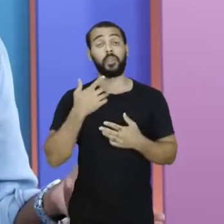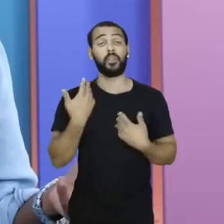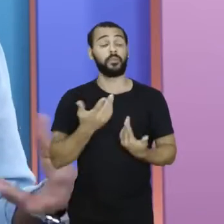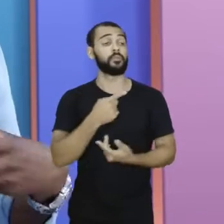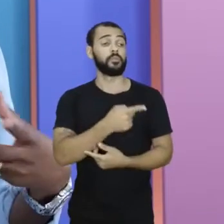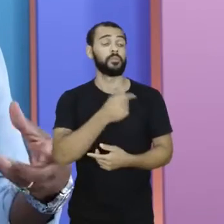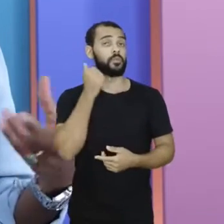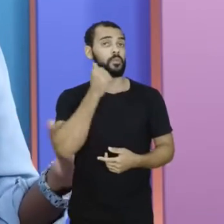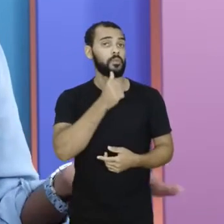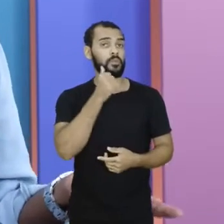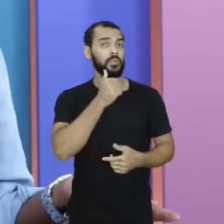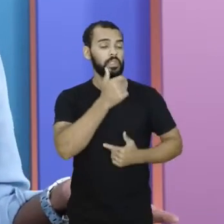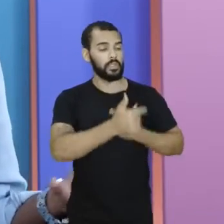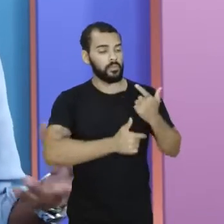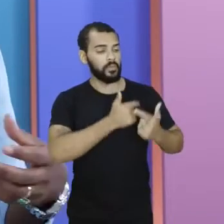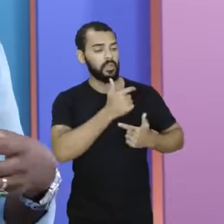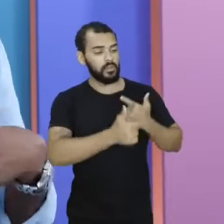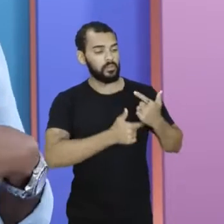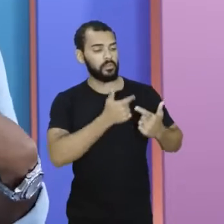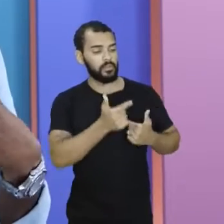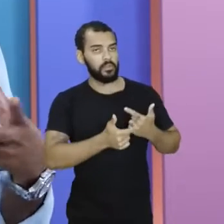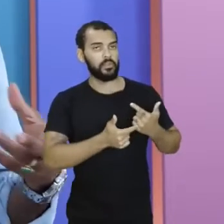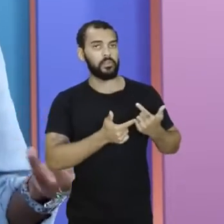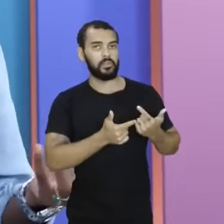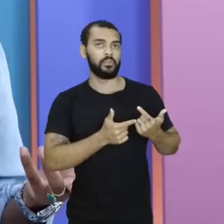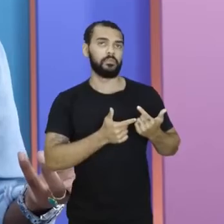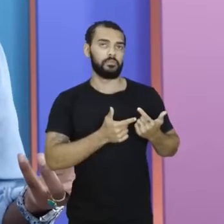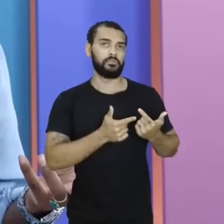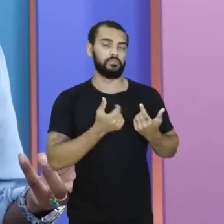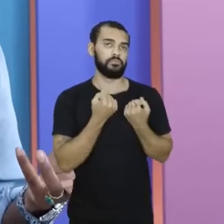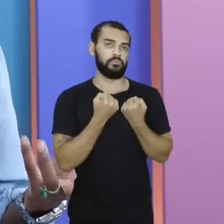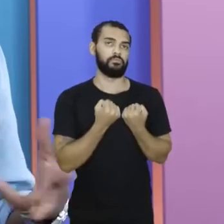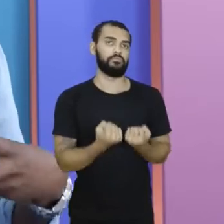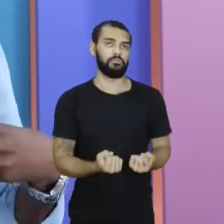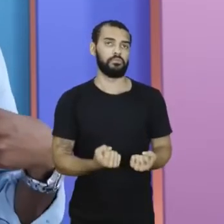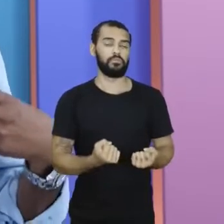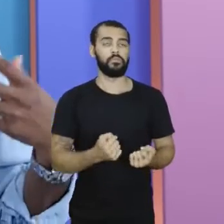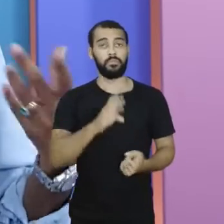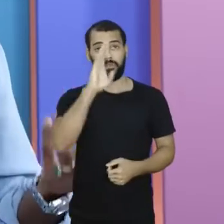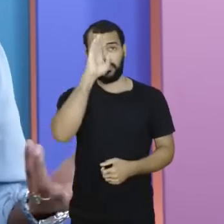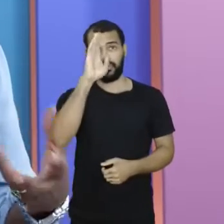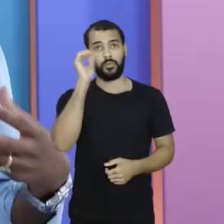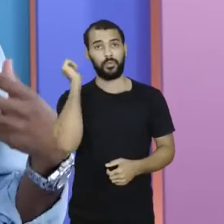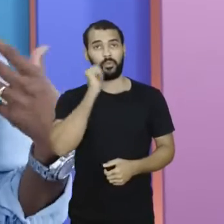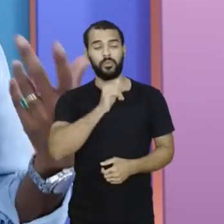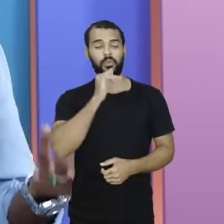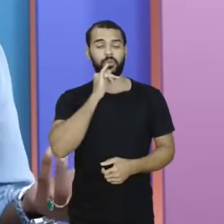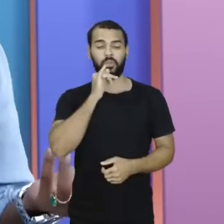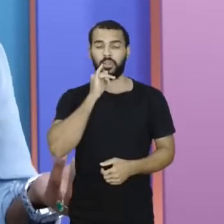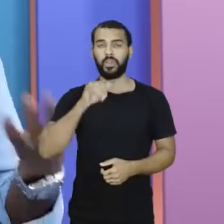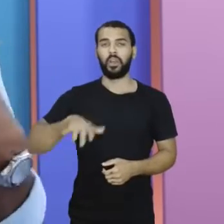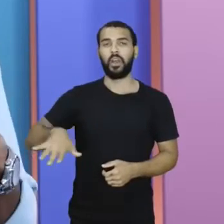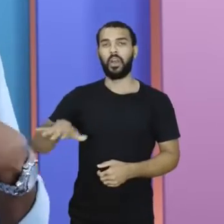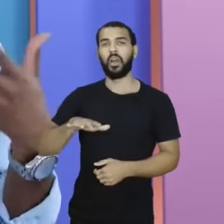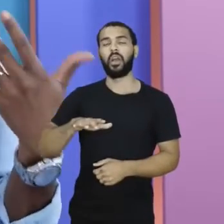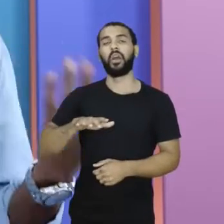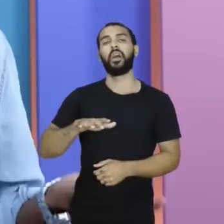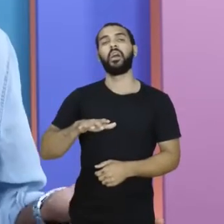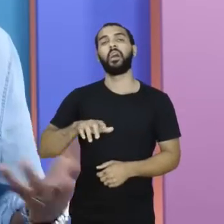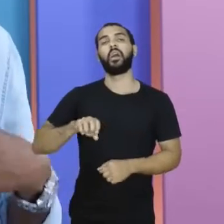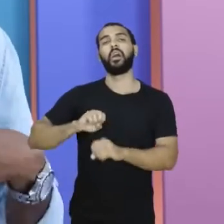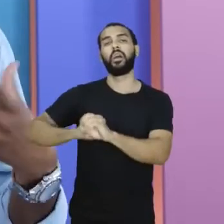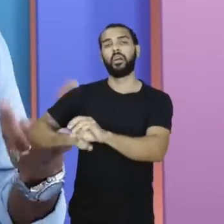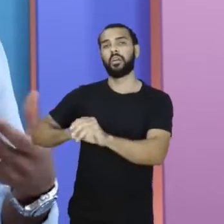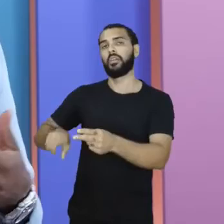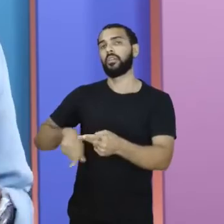que são trabalhadoras ficam muito sobrecarregadas. Categorias majoritariamente femininas, como a educação, a saúde, eu sou da